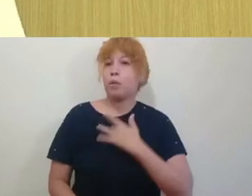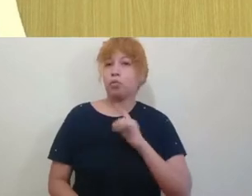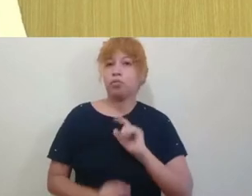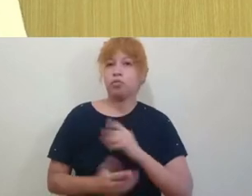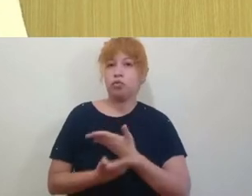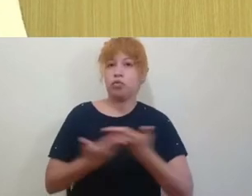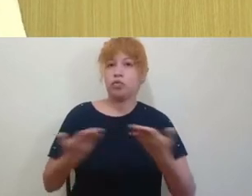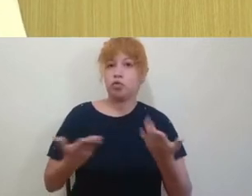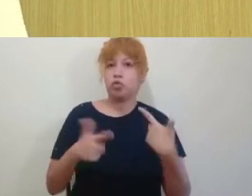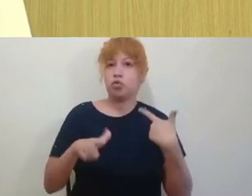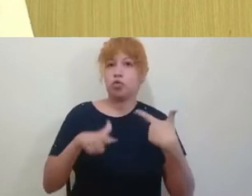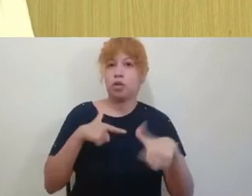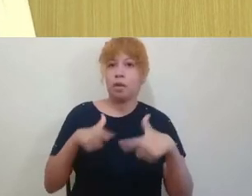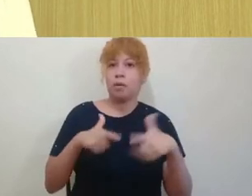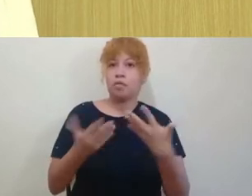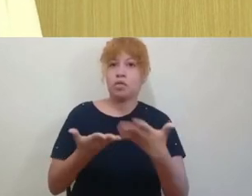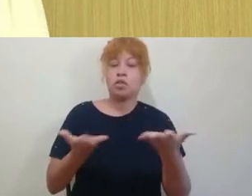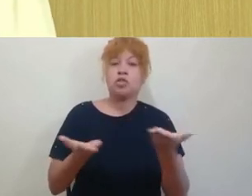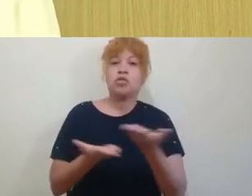17.500%. Não estou equivocado,